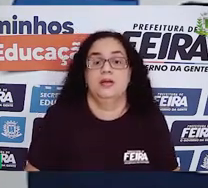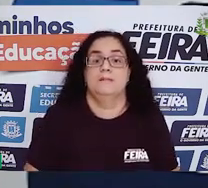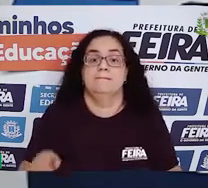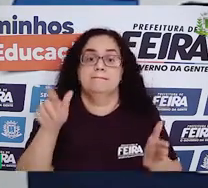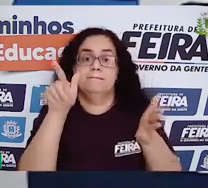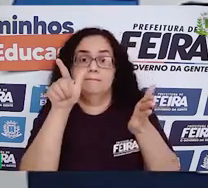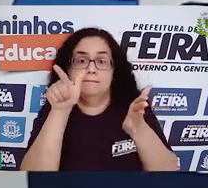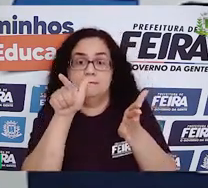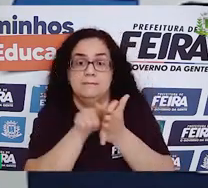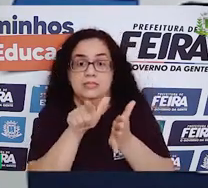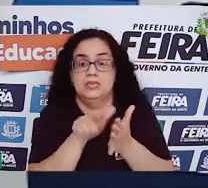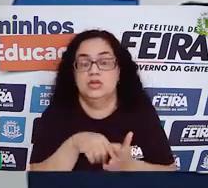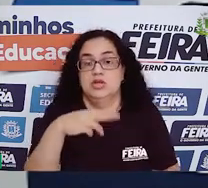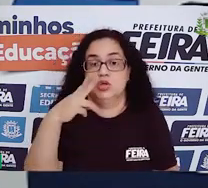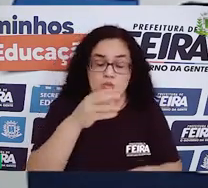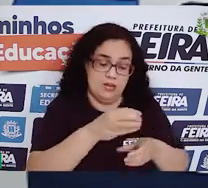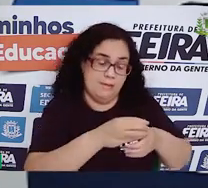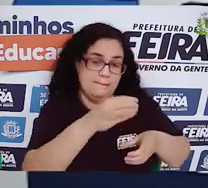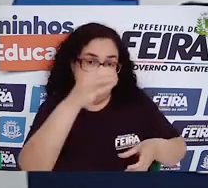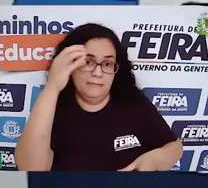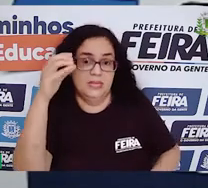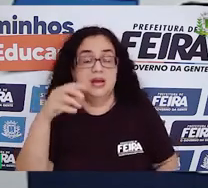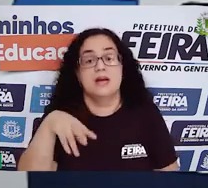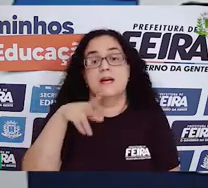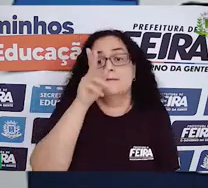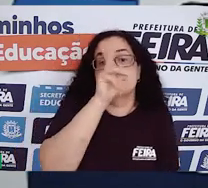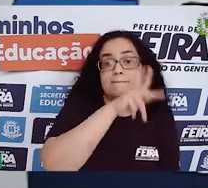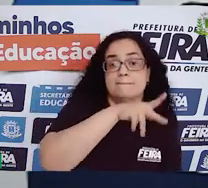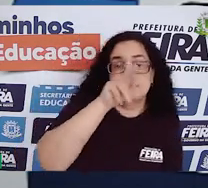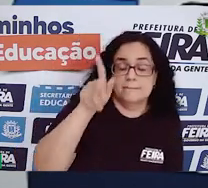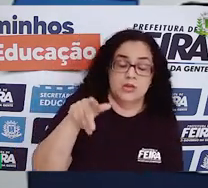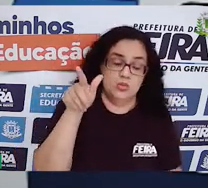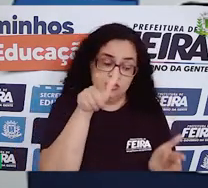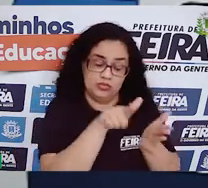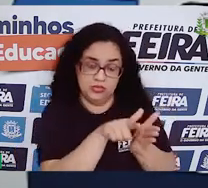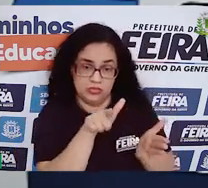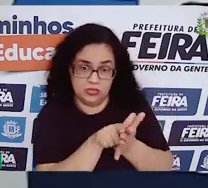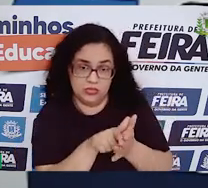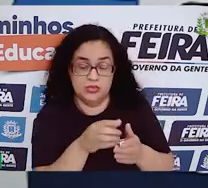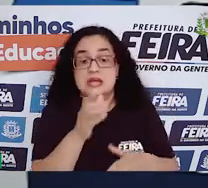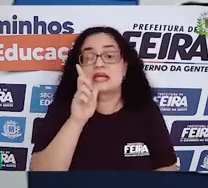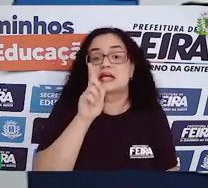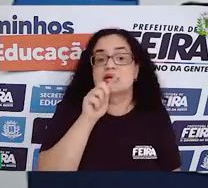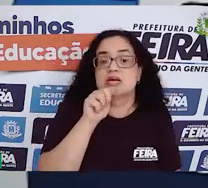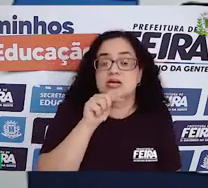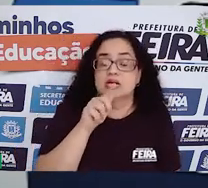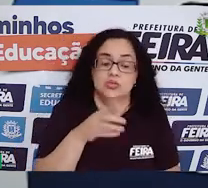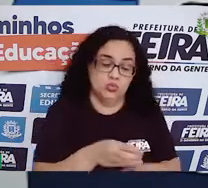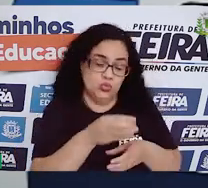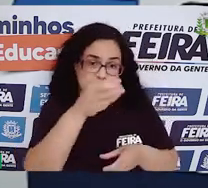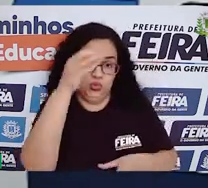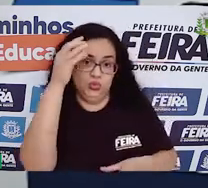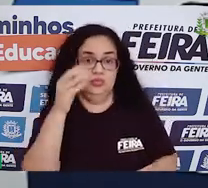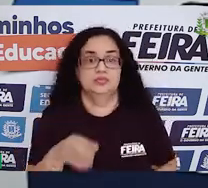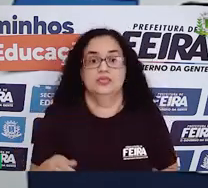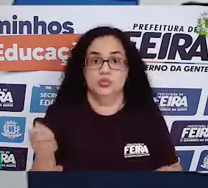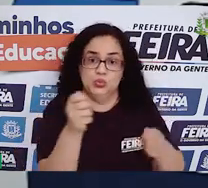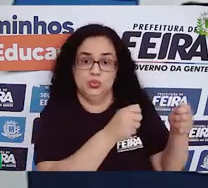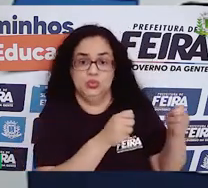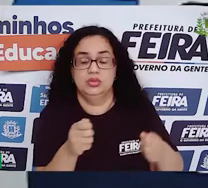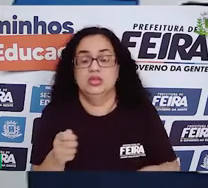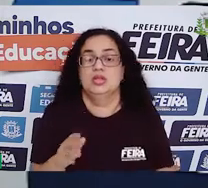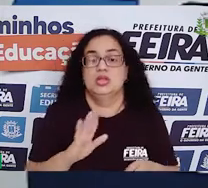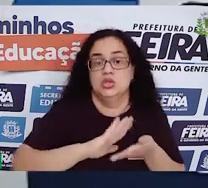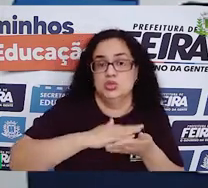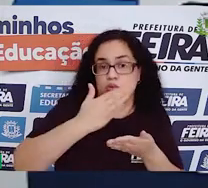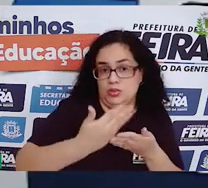papel e uma mangueira. Lembrei que a Pró falou de uma folha de papel e um pedaço de mangueira. Então, o que a gente vai fazer? Dobrar